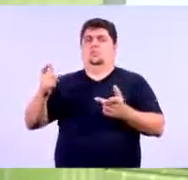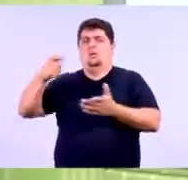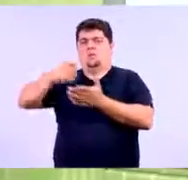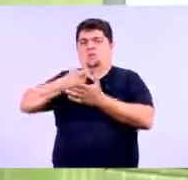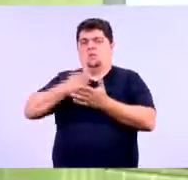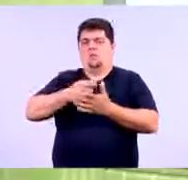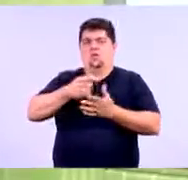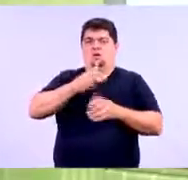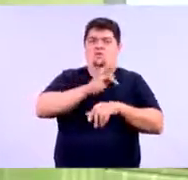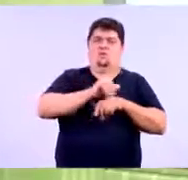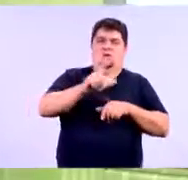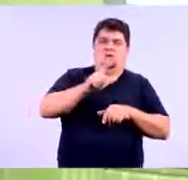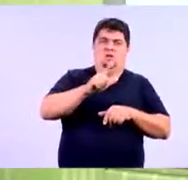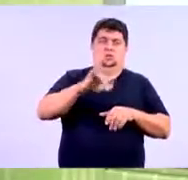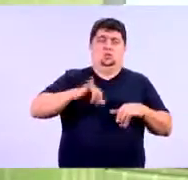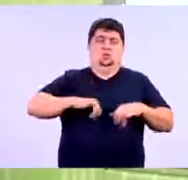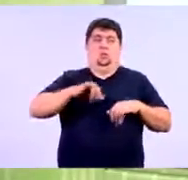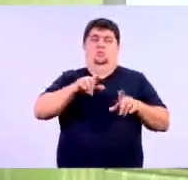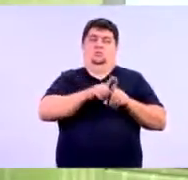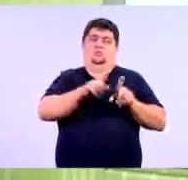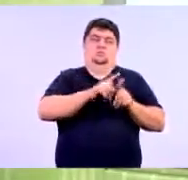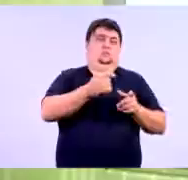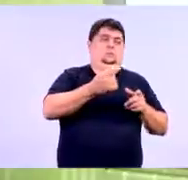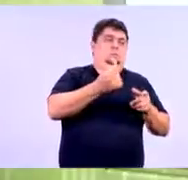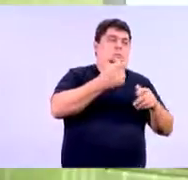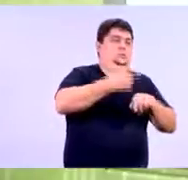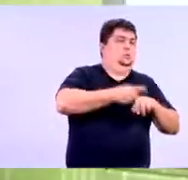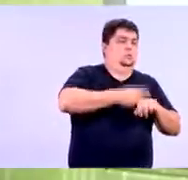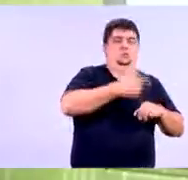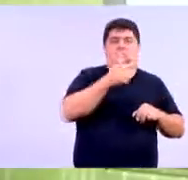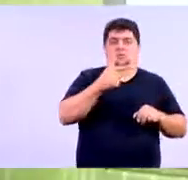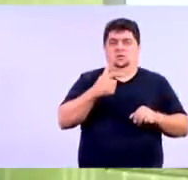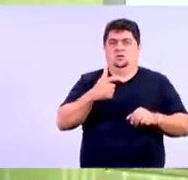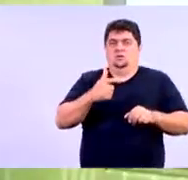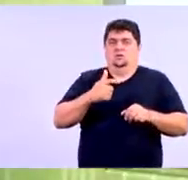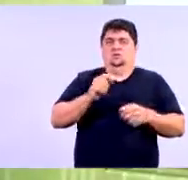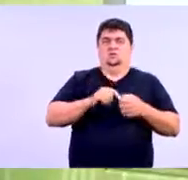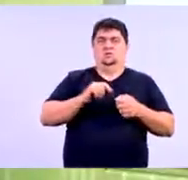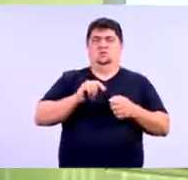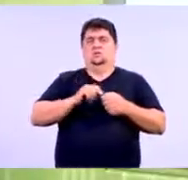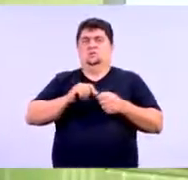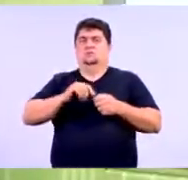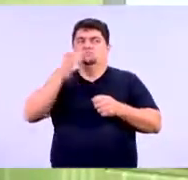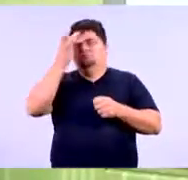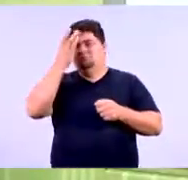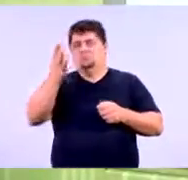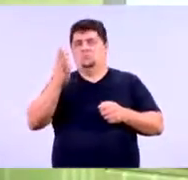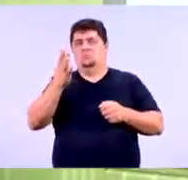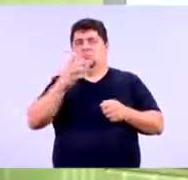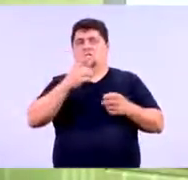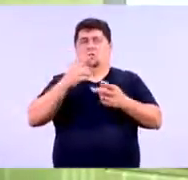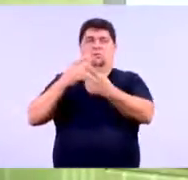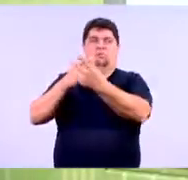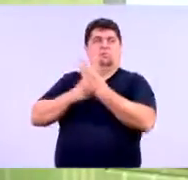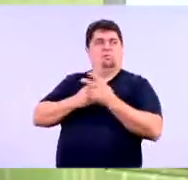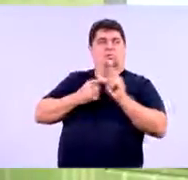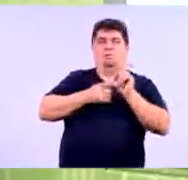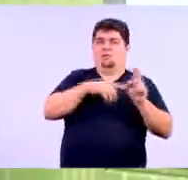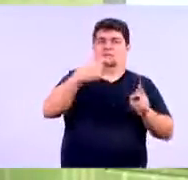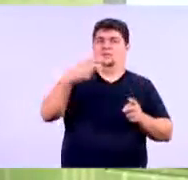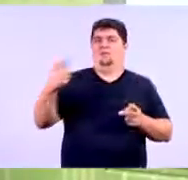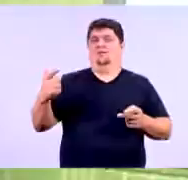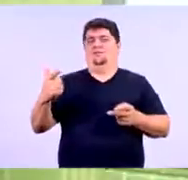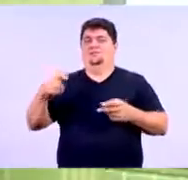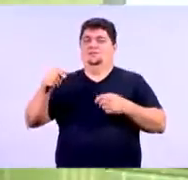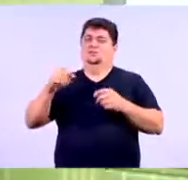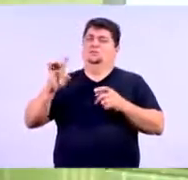não fique precária novamente em ter que fazer um novo empréstimo para pagar o empréstimo anterior. Então